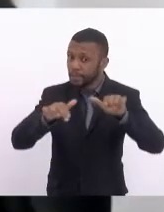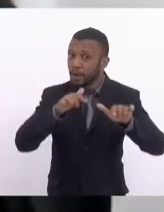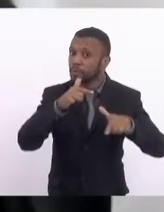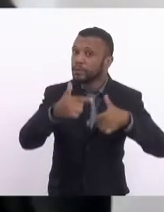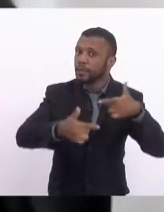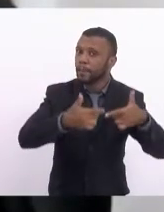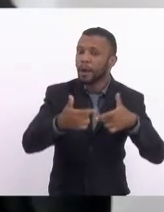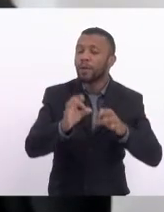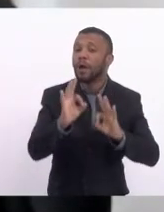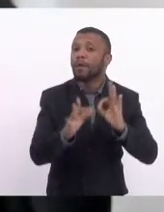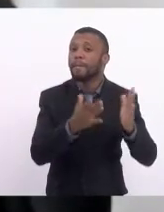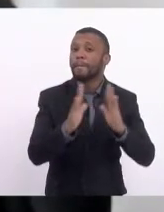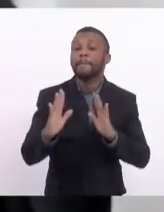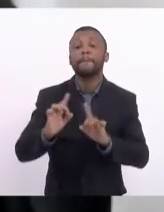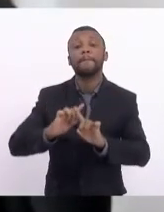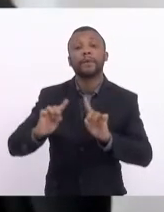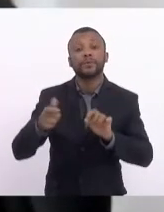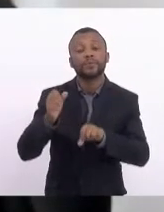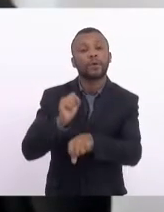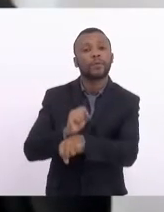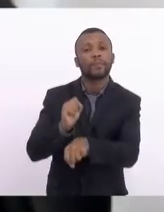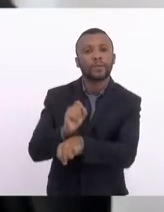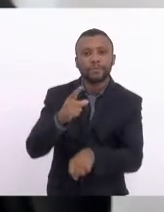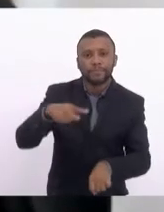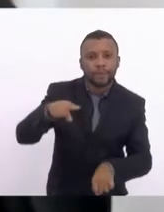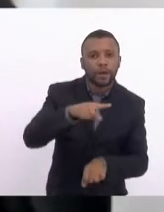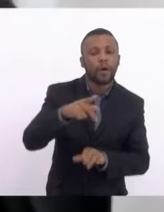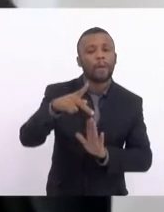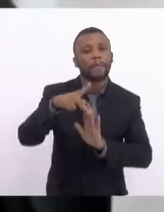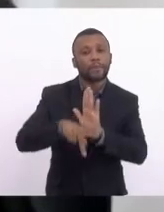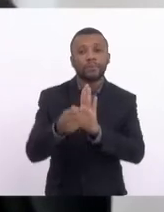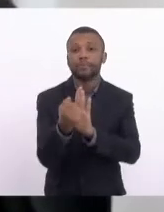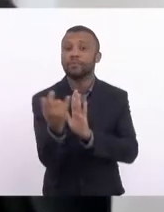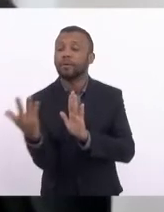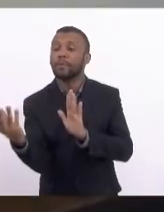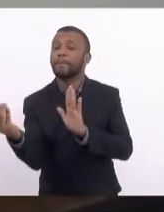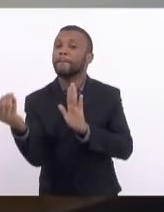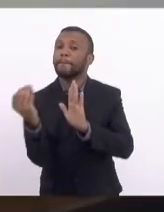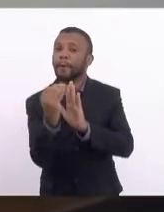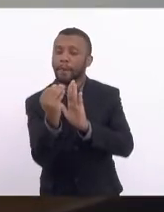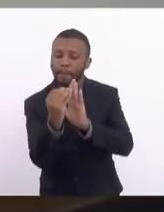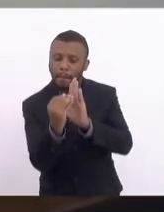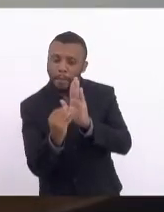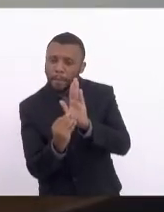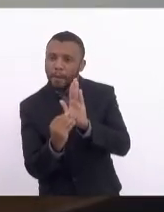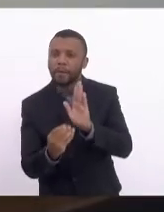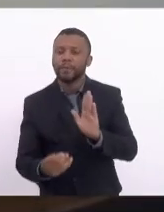aqui, aguardando os números dos projetos para inclusão.